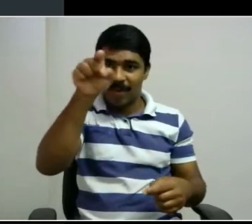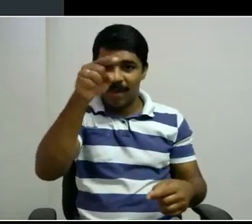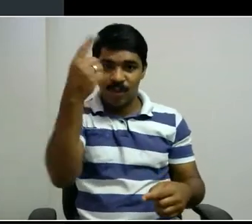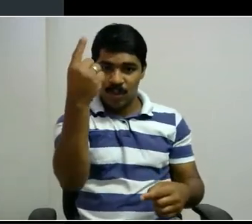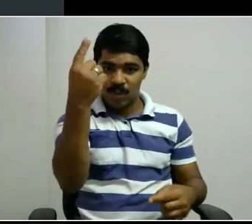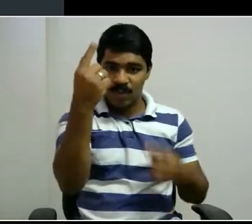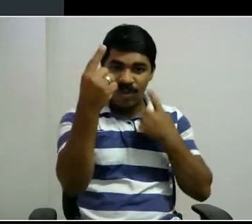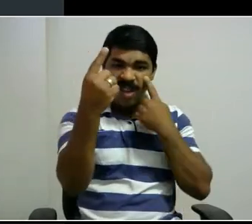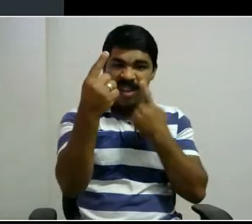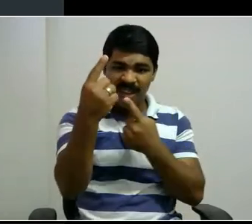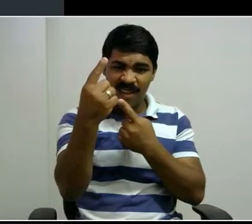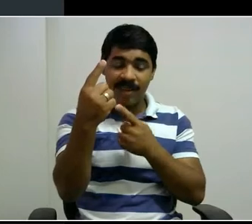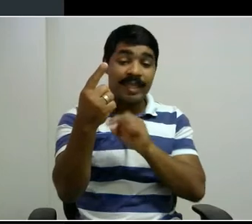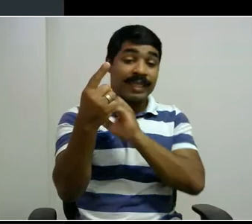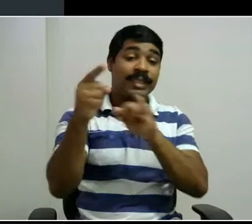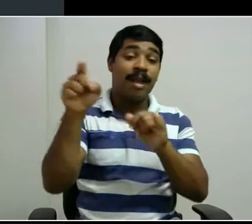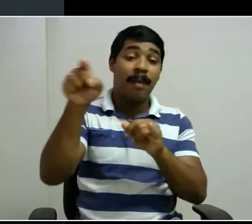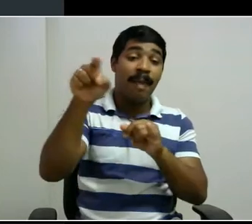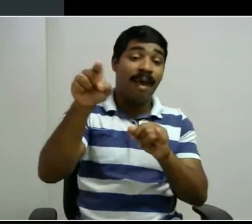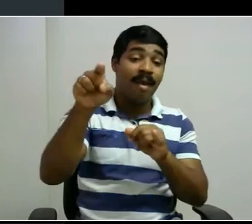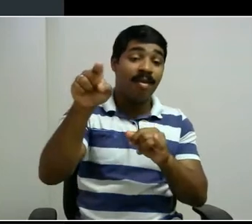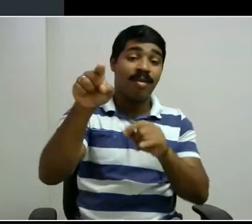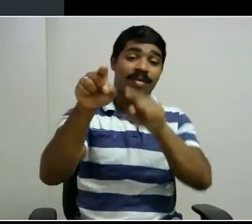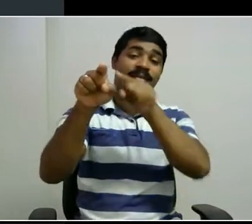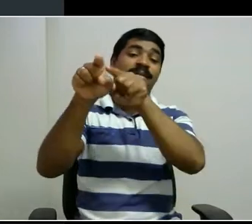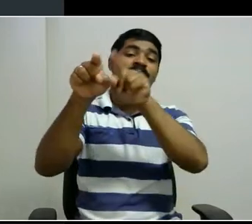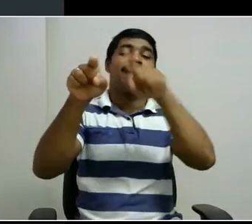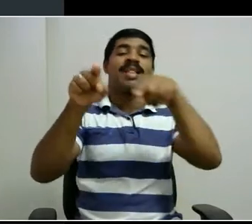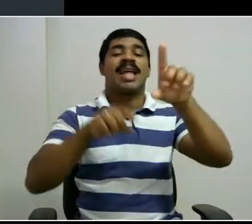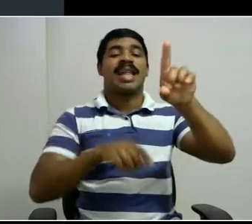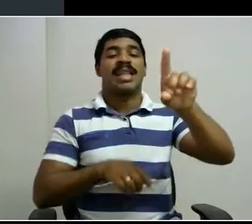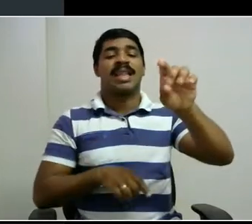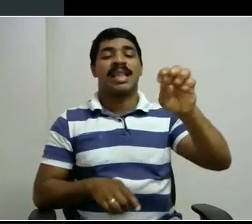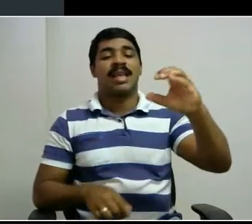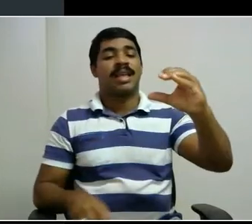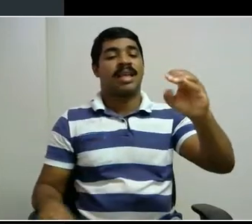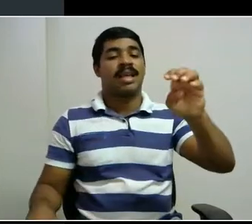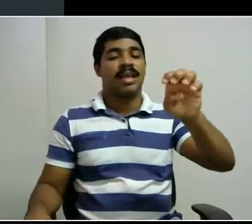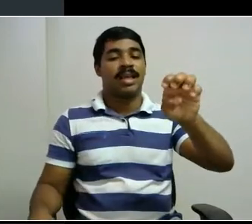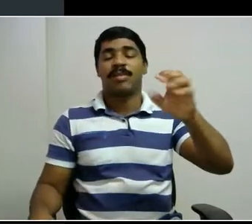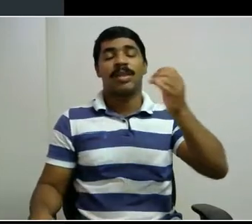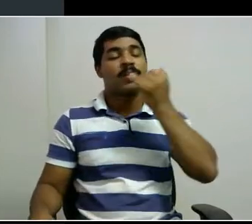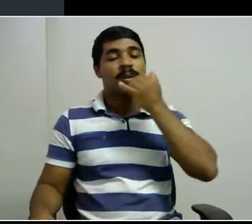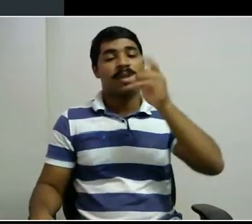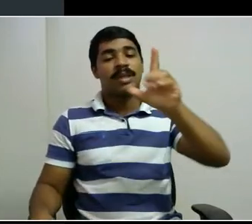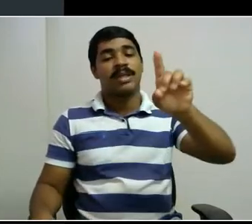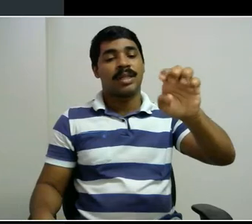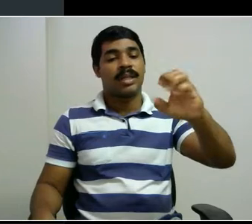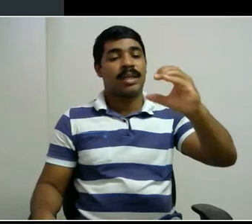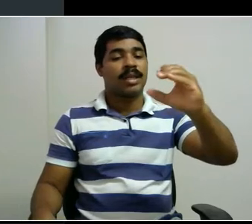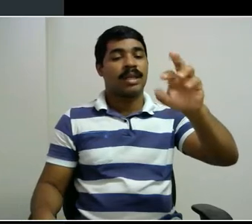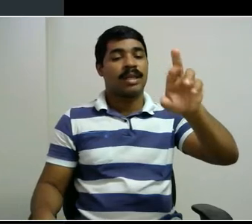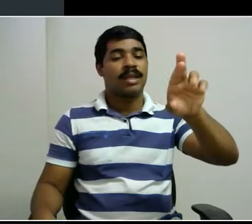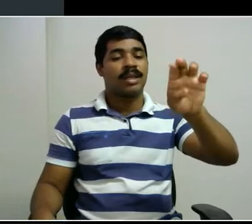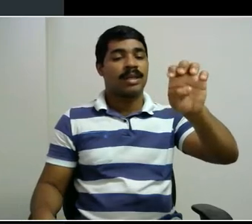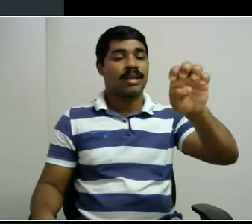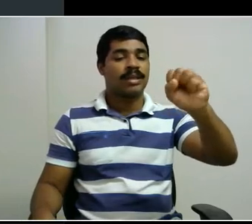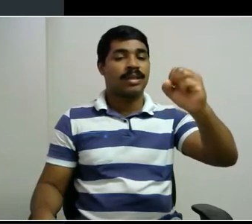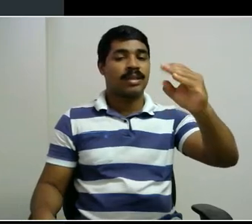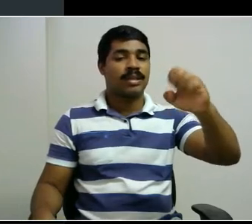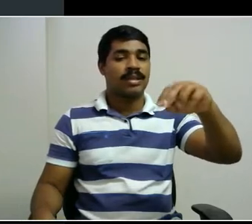né? Então, o menos 1 é negativo, então a função ela é decrescente. Se ela é decrescente, o sinal de mais está para trás, tá? Então,